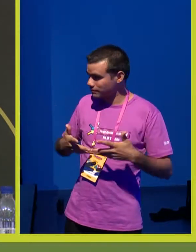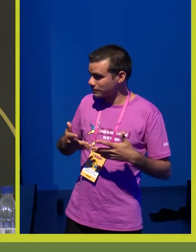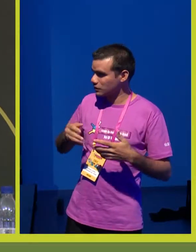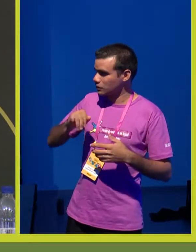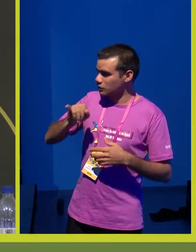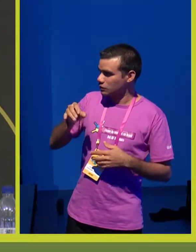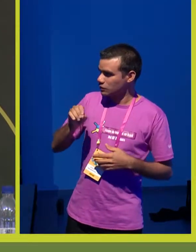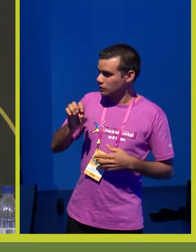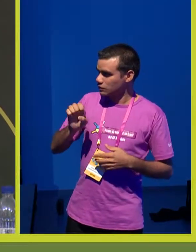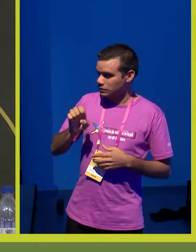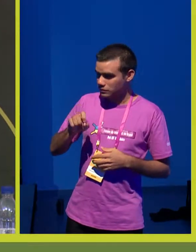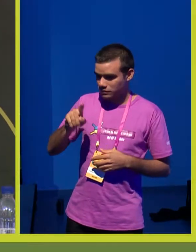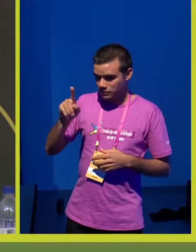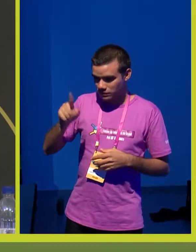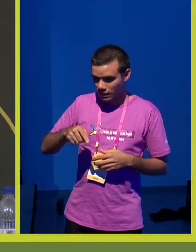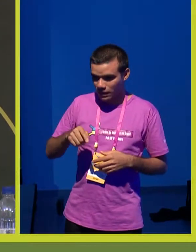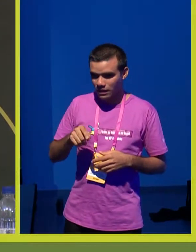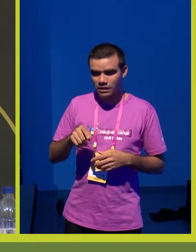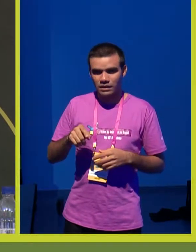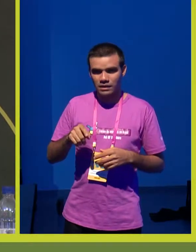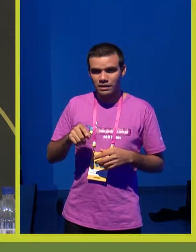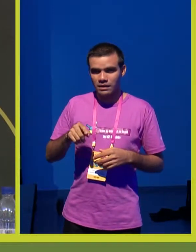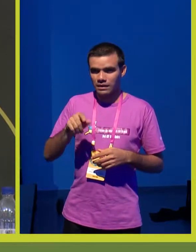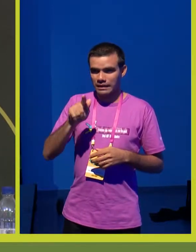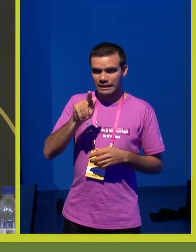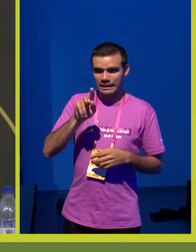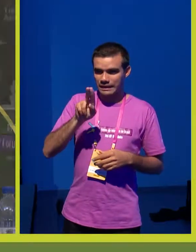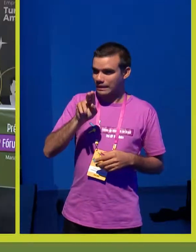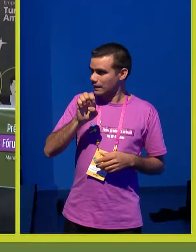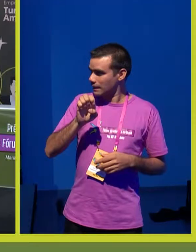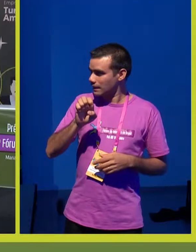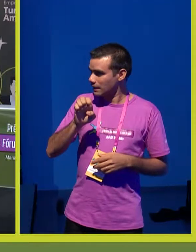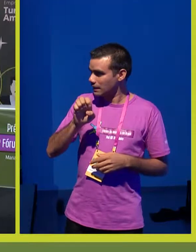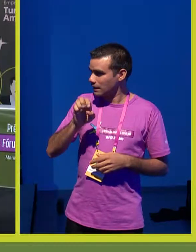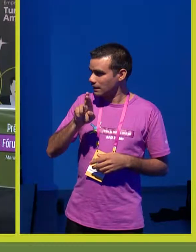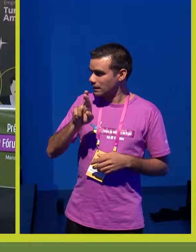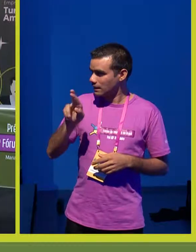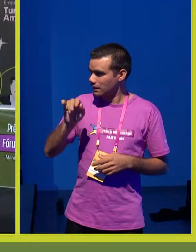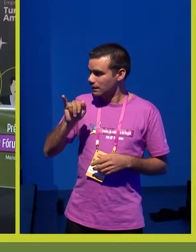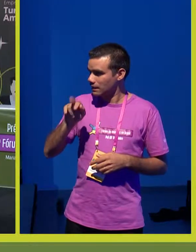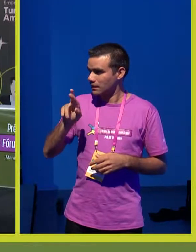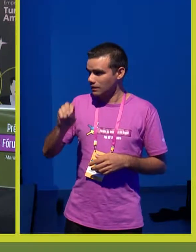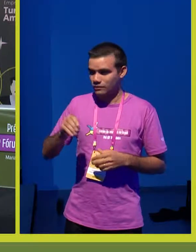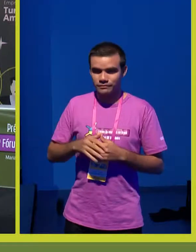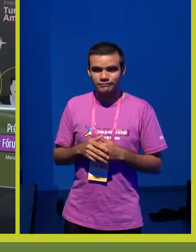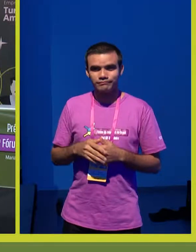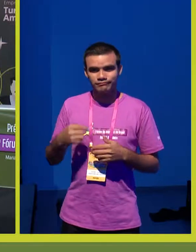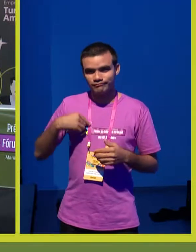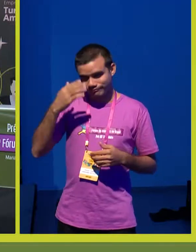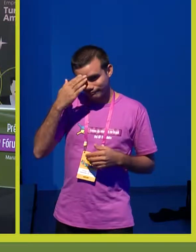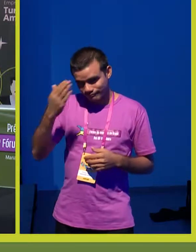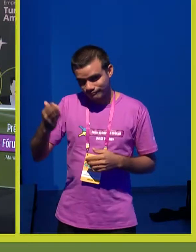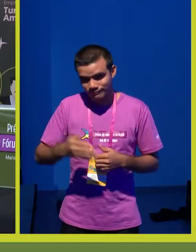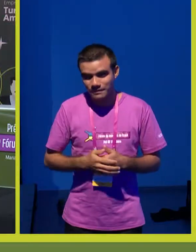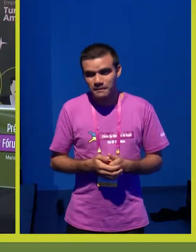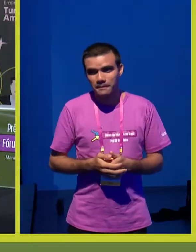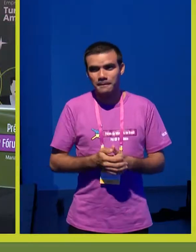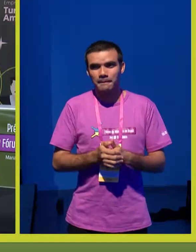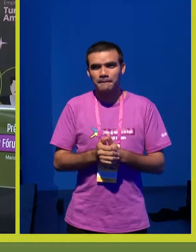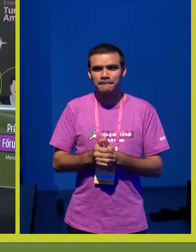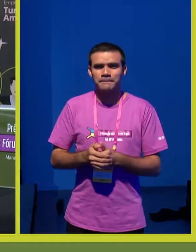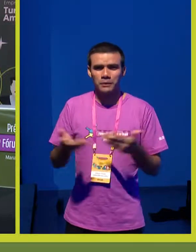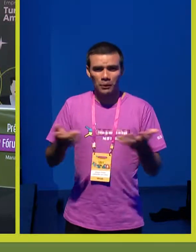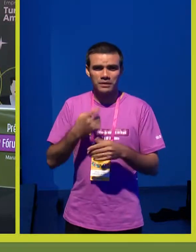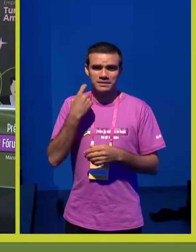para fazer uma contribuição nesse sentido obrigado pela presença eu que agradeço obrigado a todos pela presença ainda mais uma